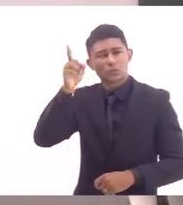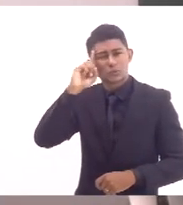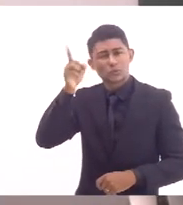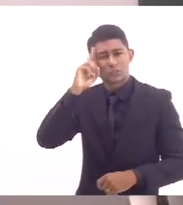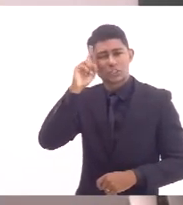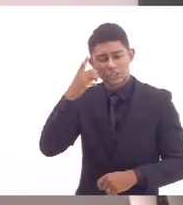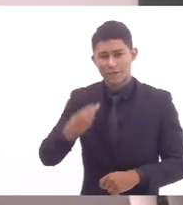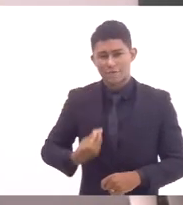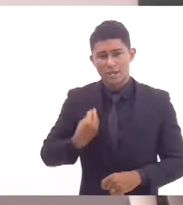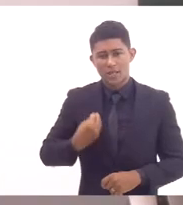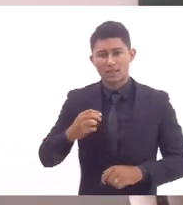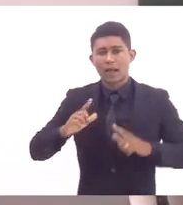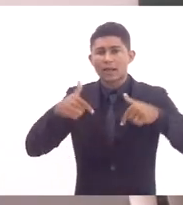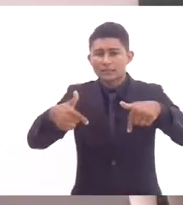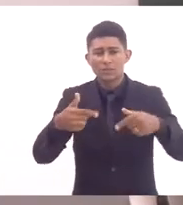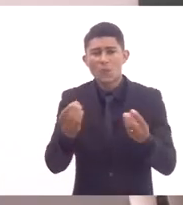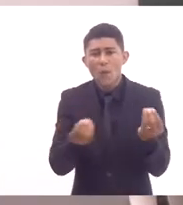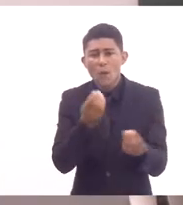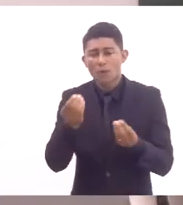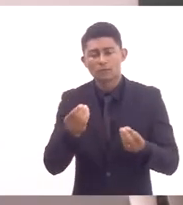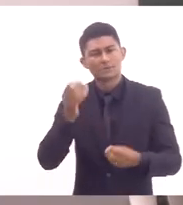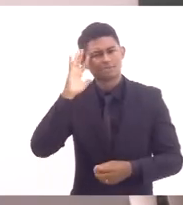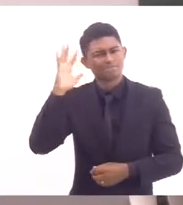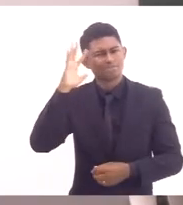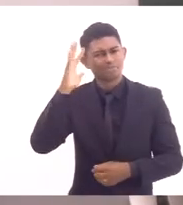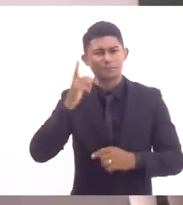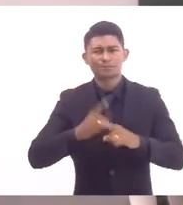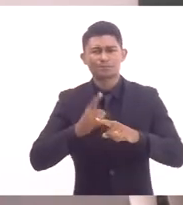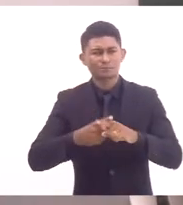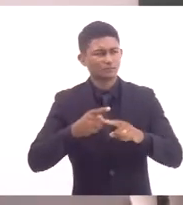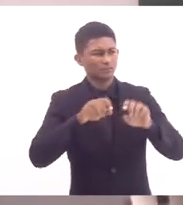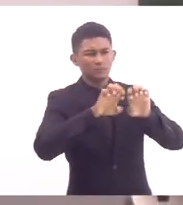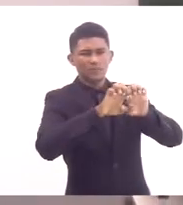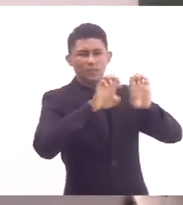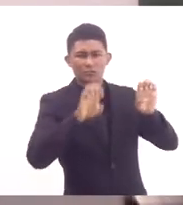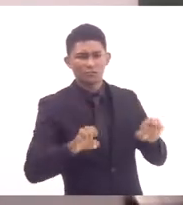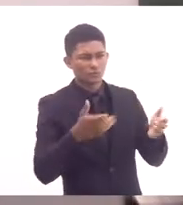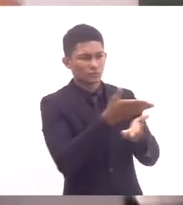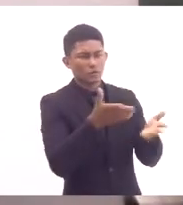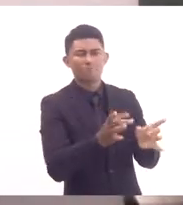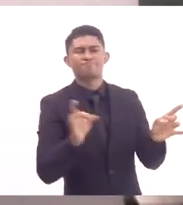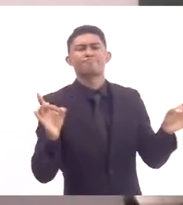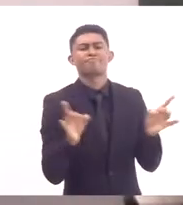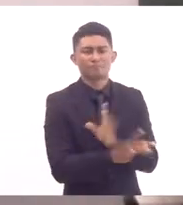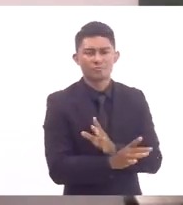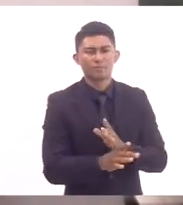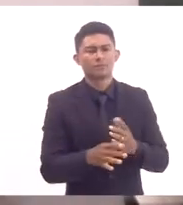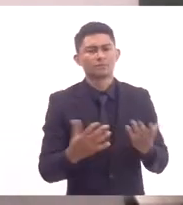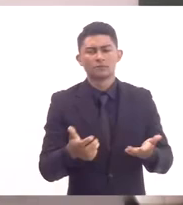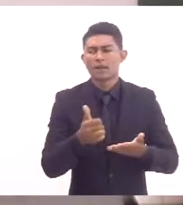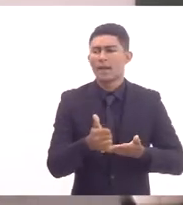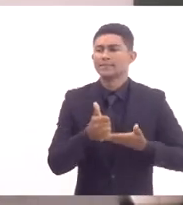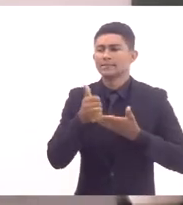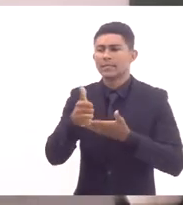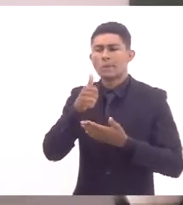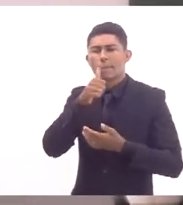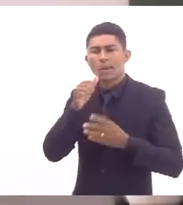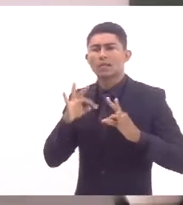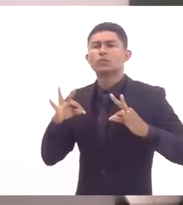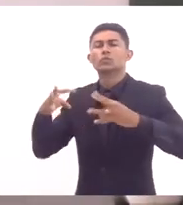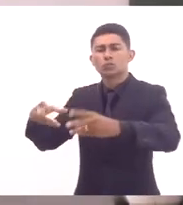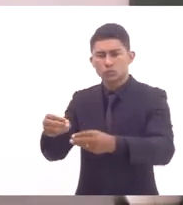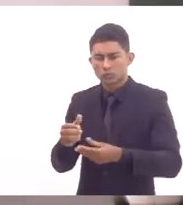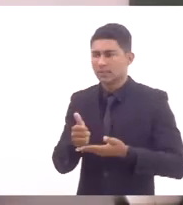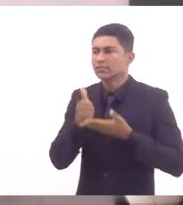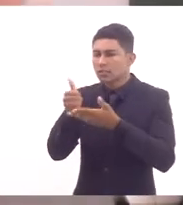e as nossas estruturas não são estruturas planas que nos garantem toda assistência necessária às mulheres na cidade